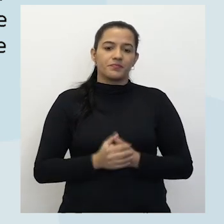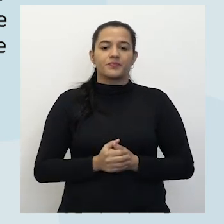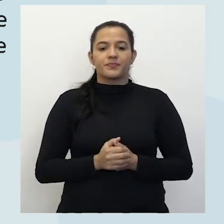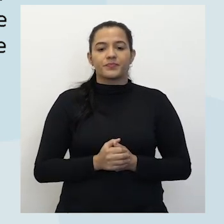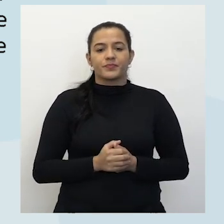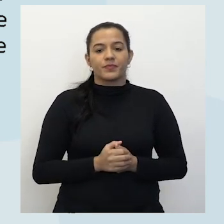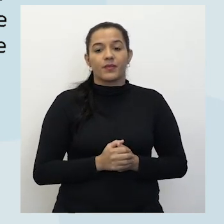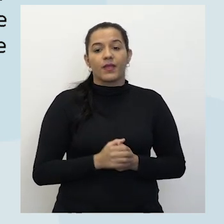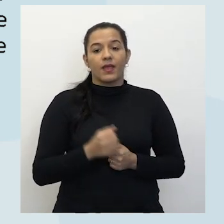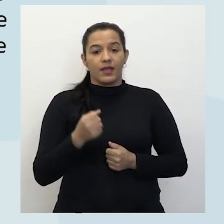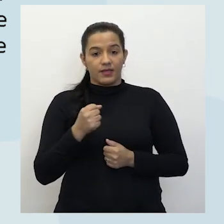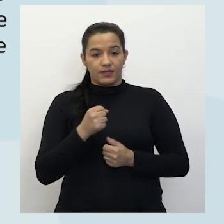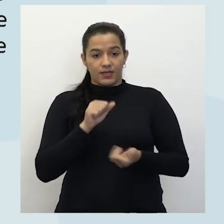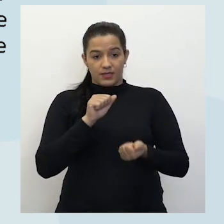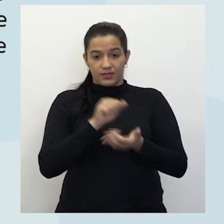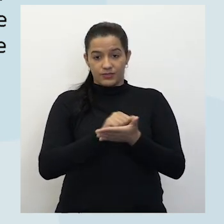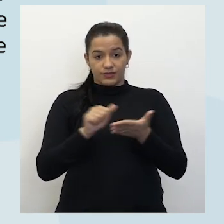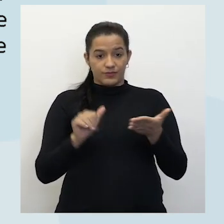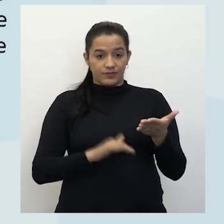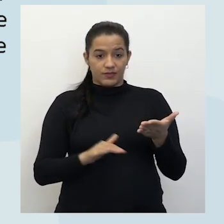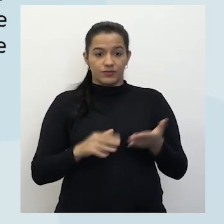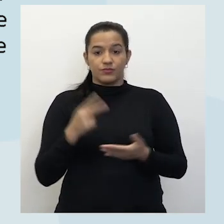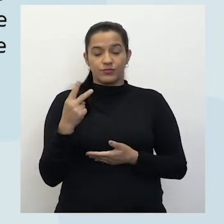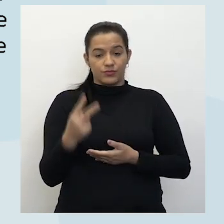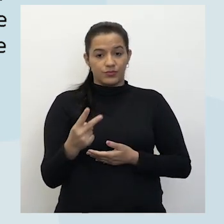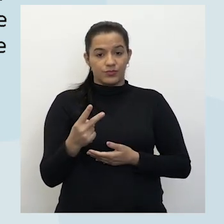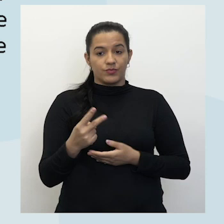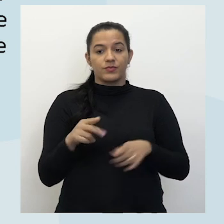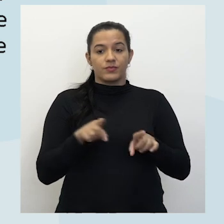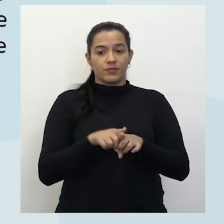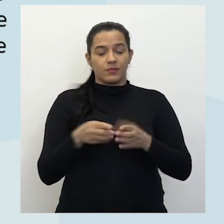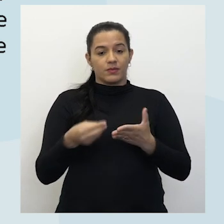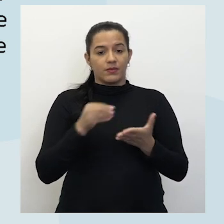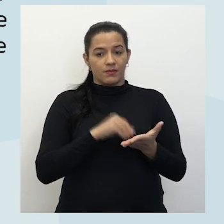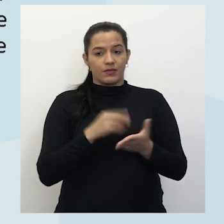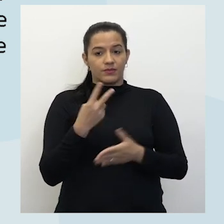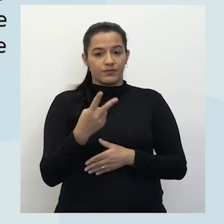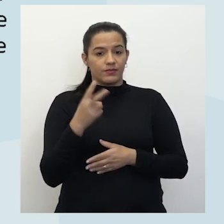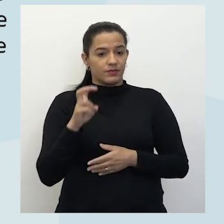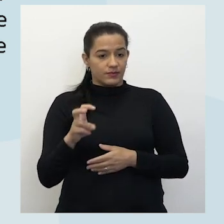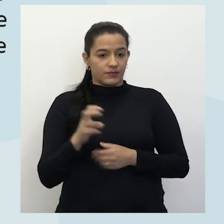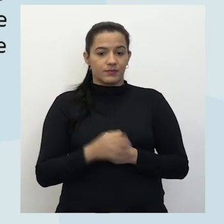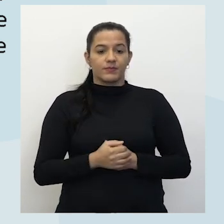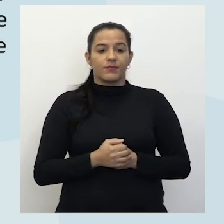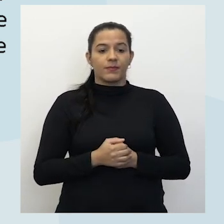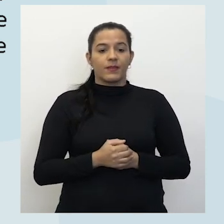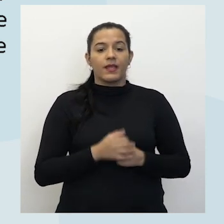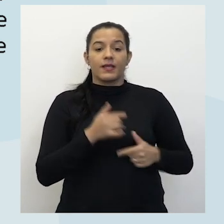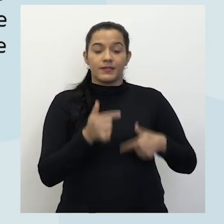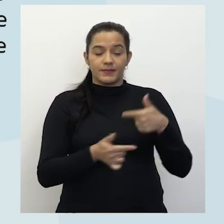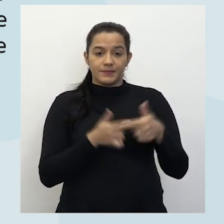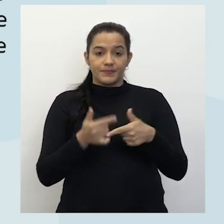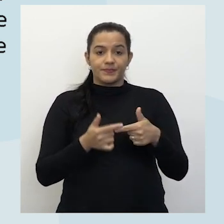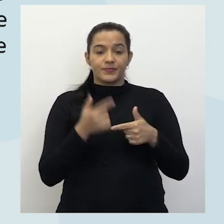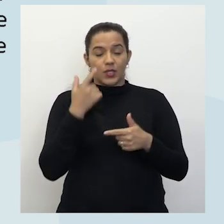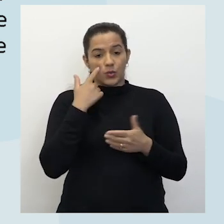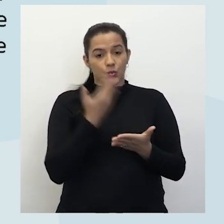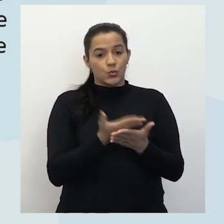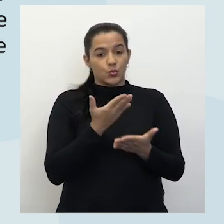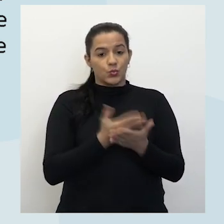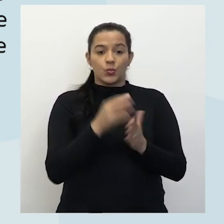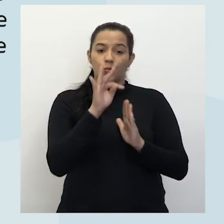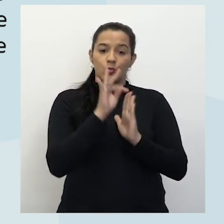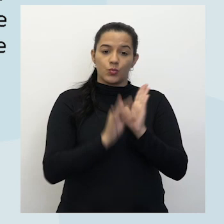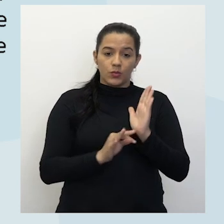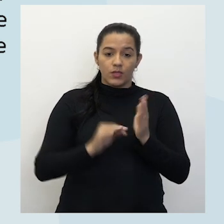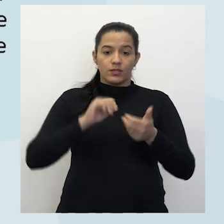atividade 2, lá da página 25 também, vai começar explanando assim, gente, trabalhar um texto literário, adaptando